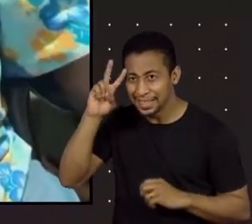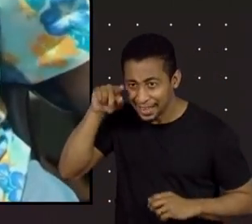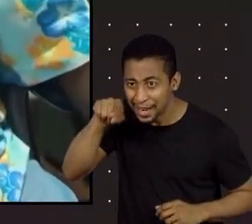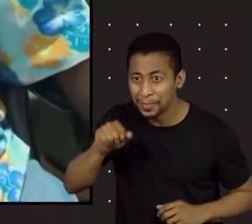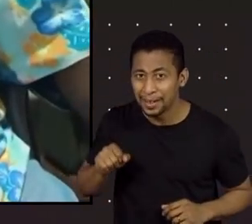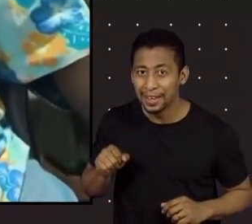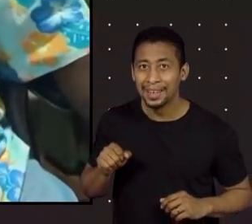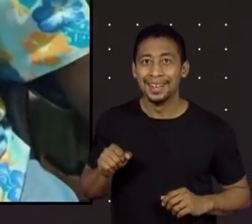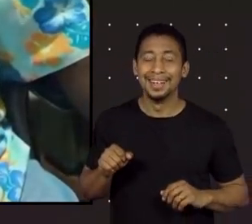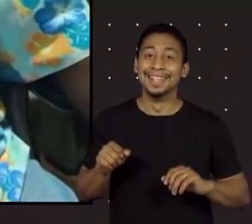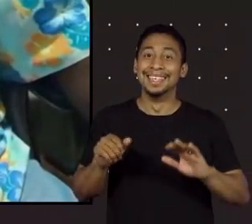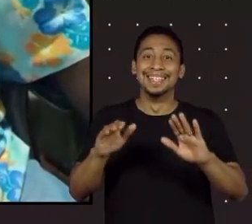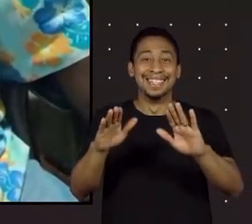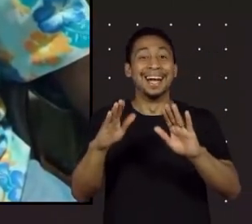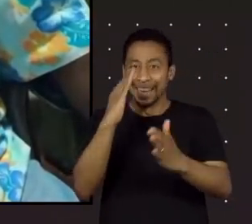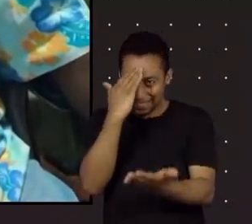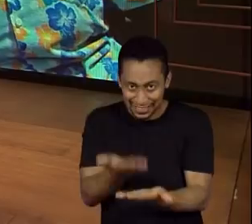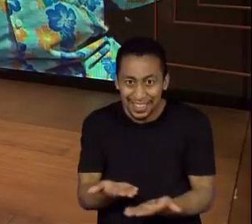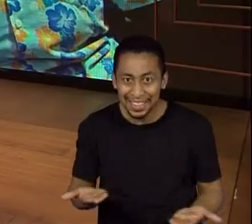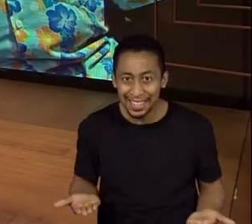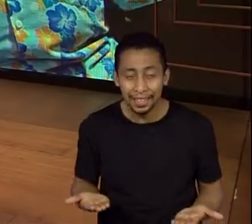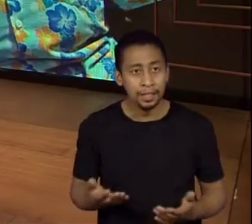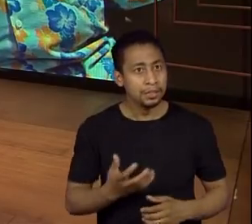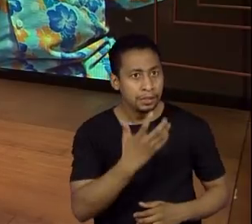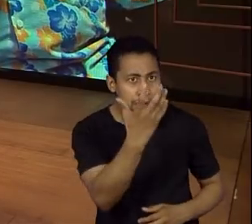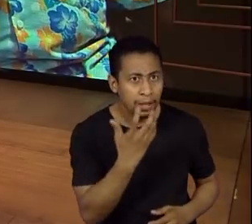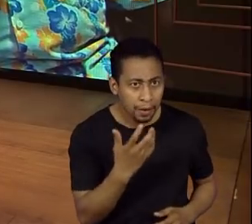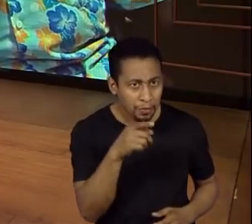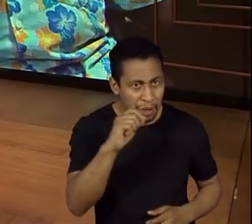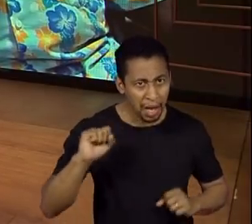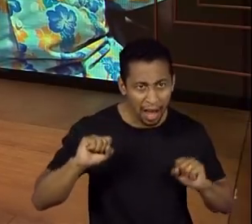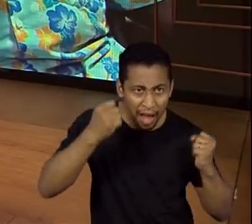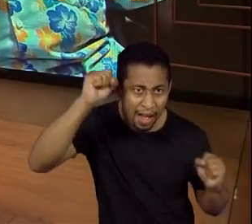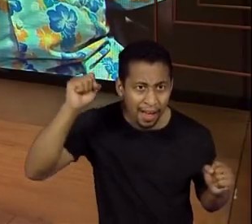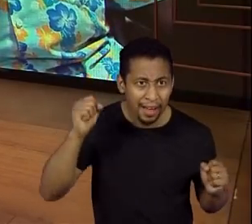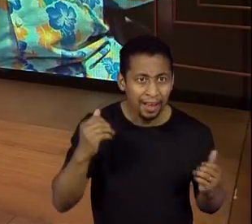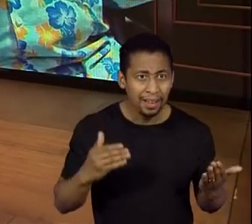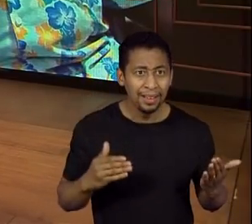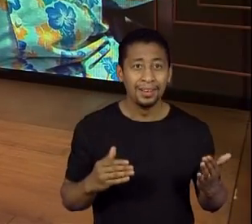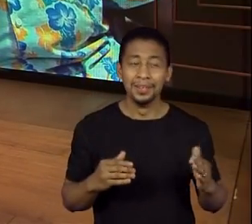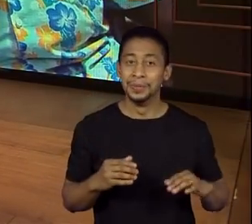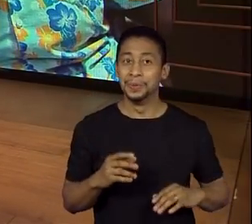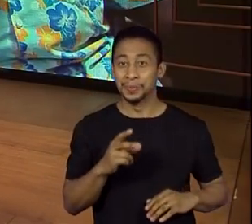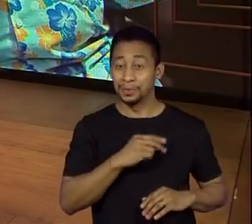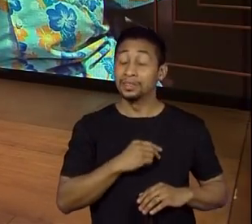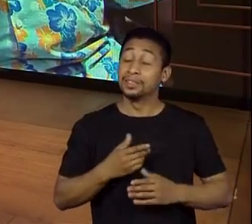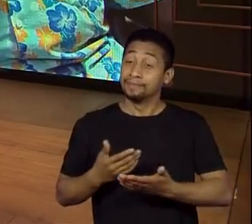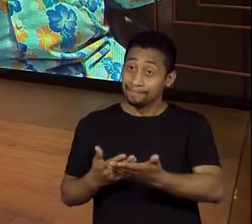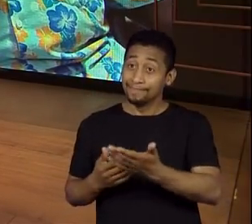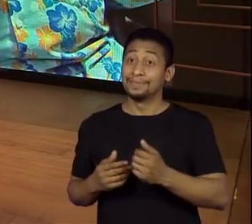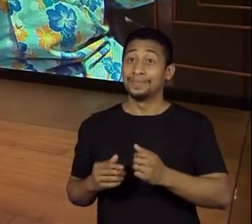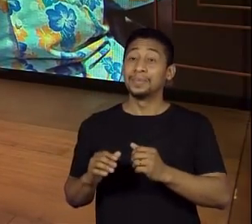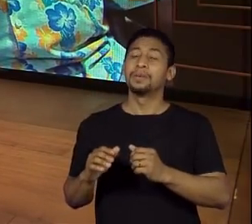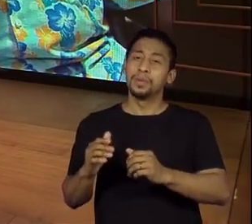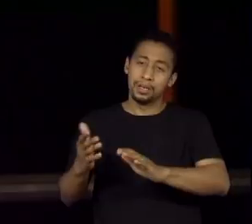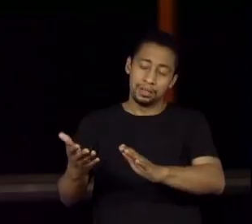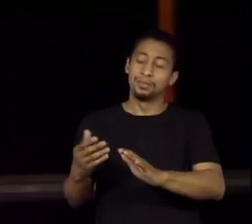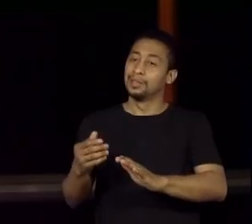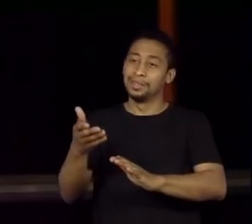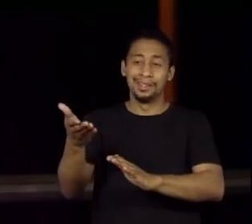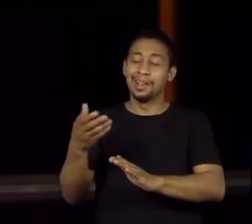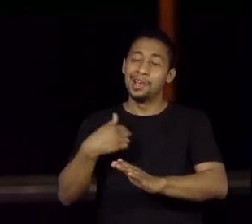Eu nunca bebi cerveja, acredite. Sério? Eu nunca bebi cerveja. Olha eu isso. sou um